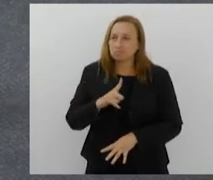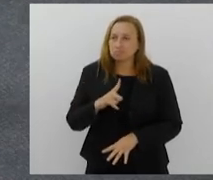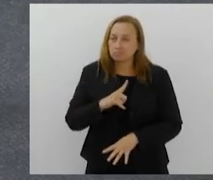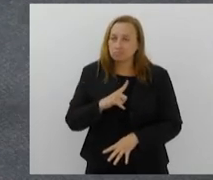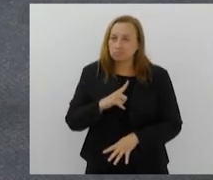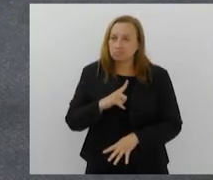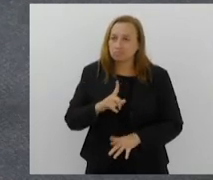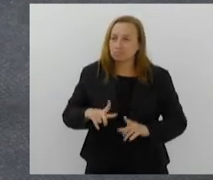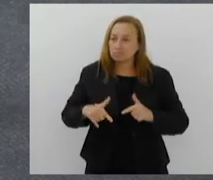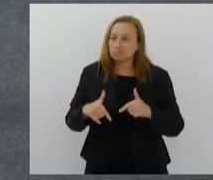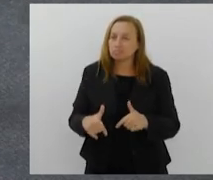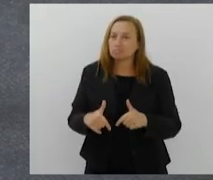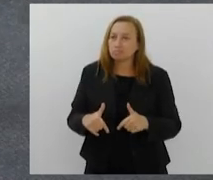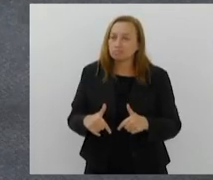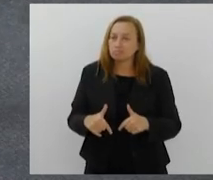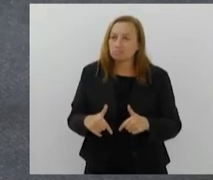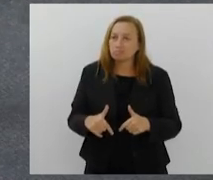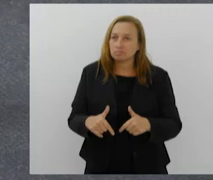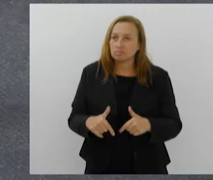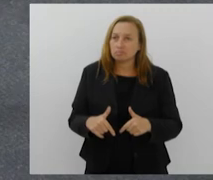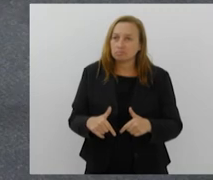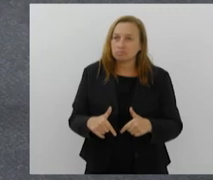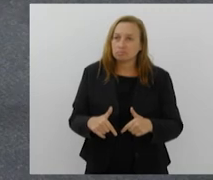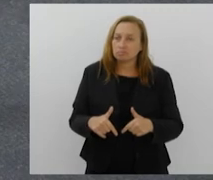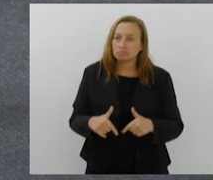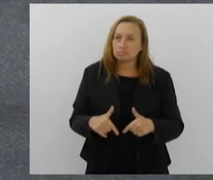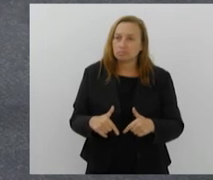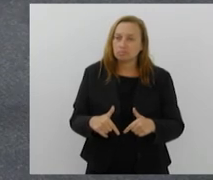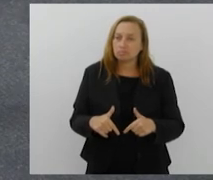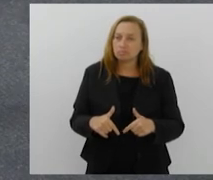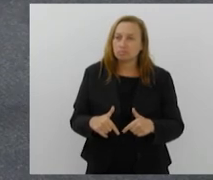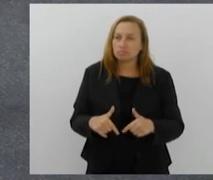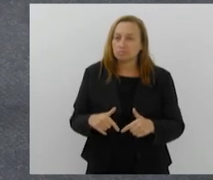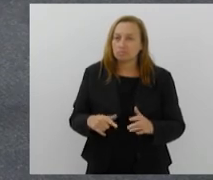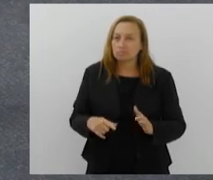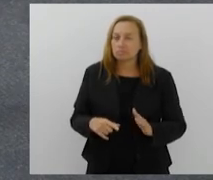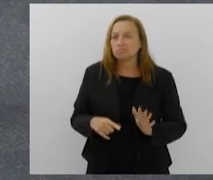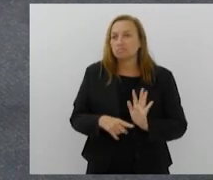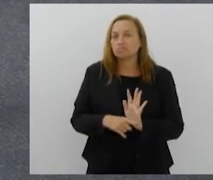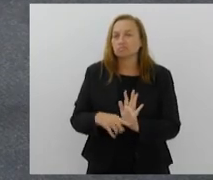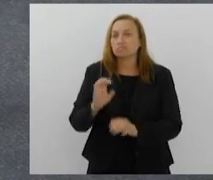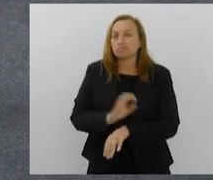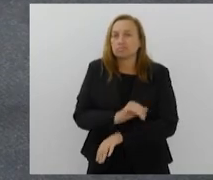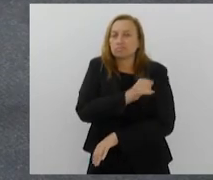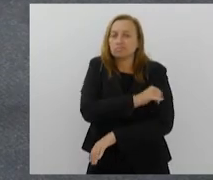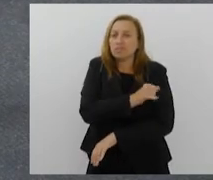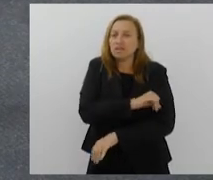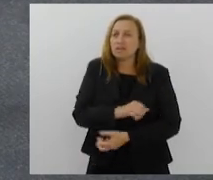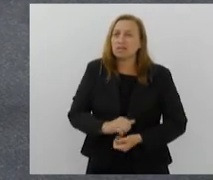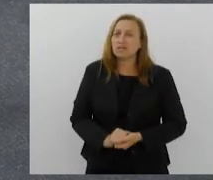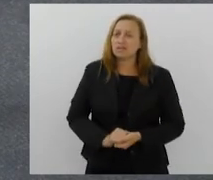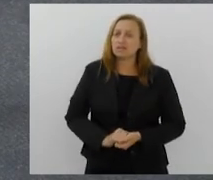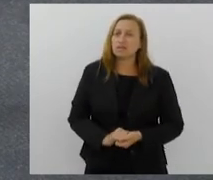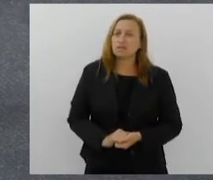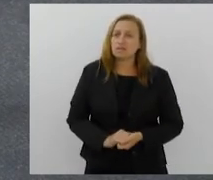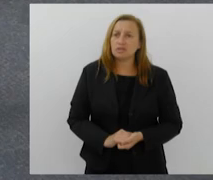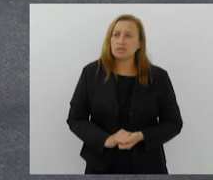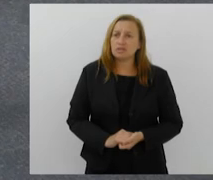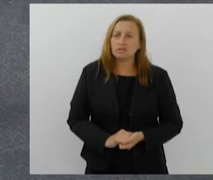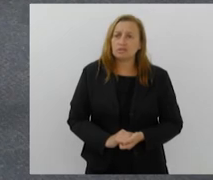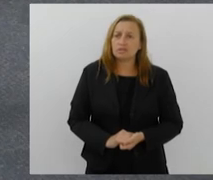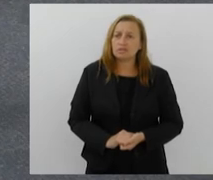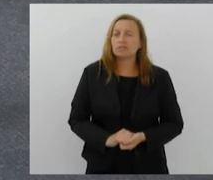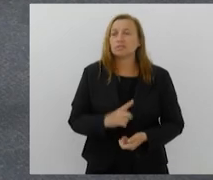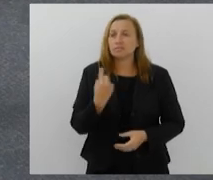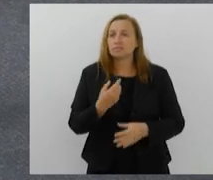agido em benefício do Estado do Rio de Janeiro. Então, fica aqui os meus parabéns e dizendo que nós precisamos criar